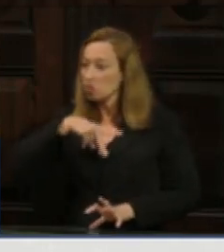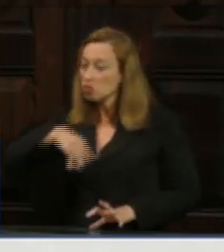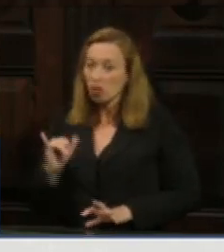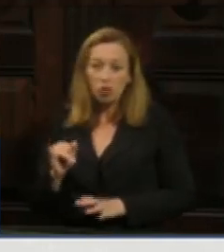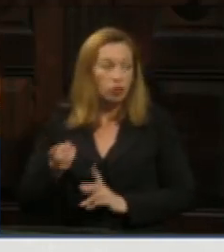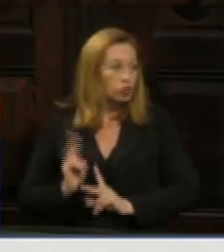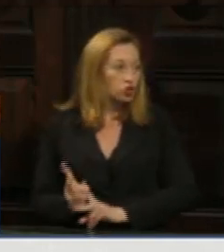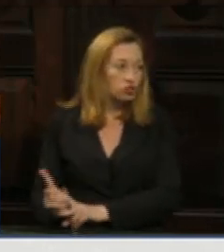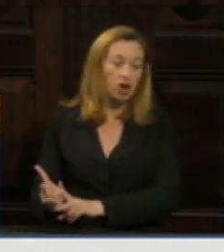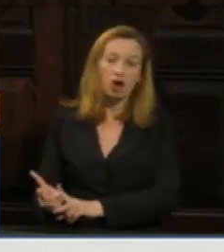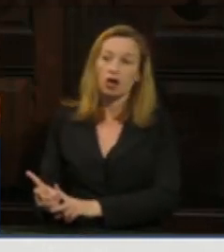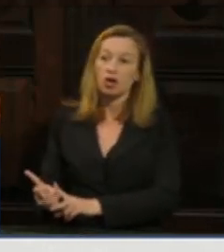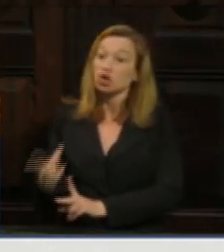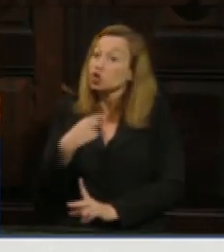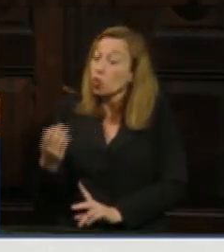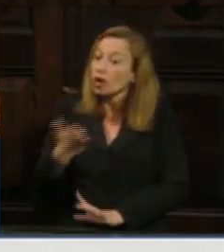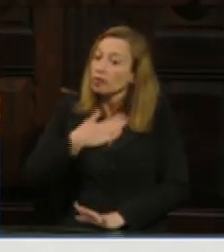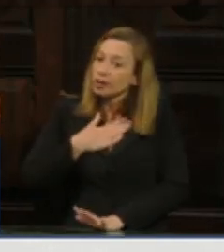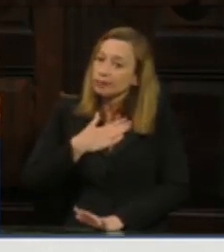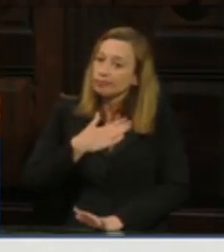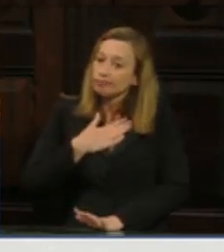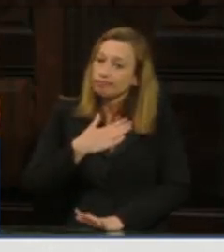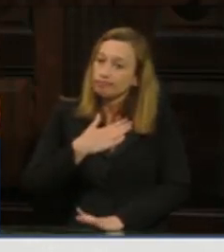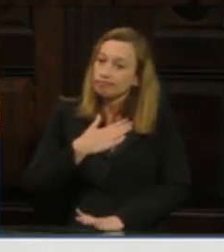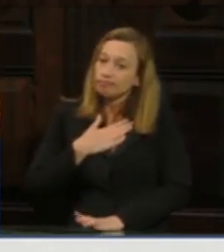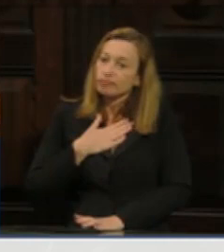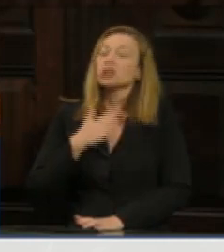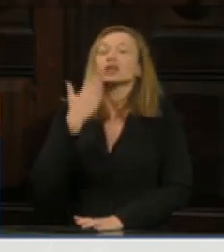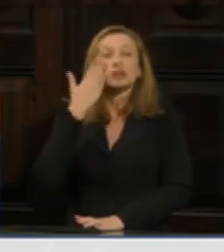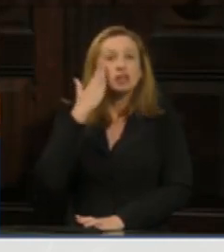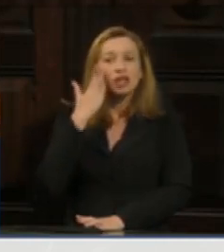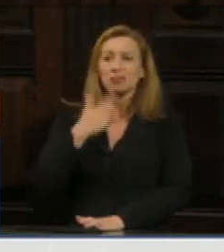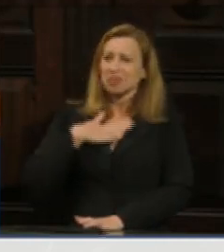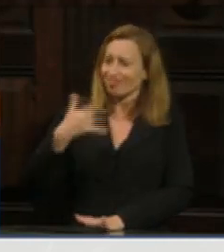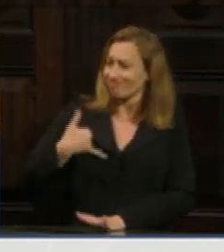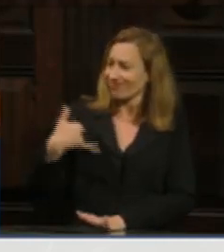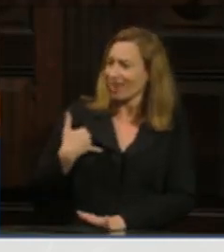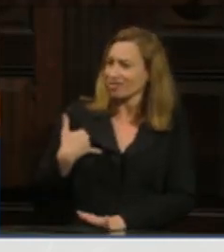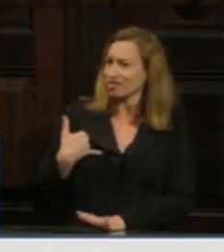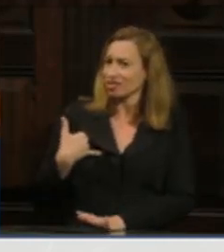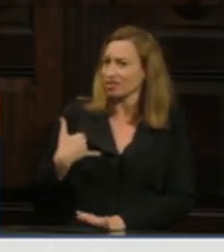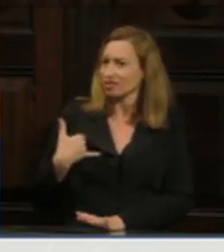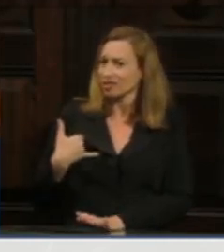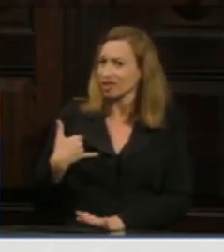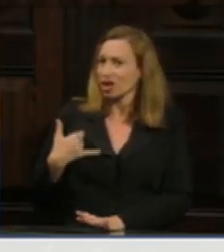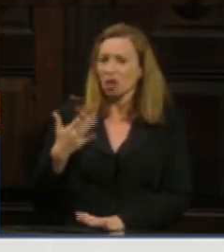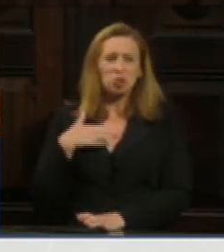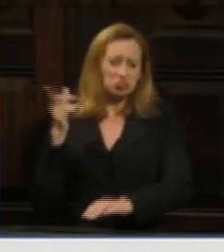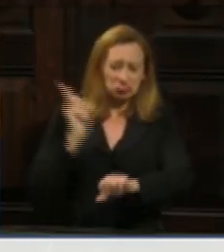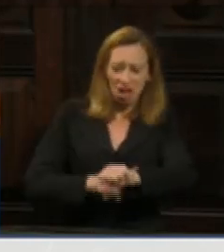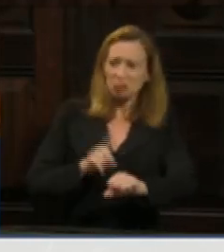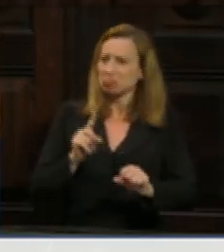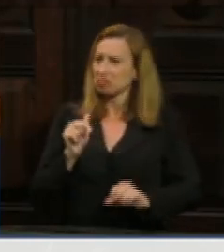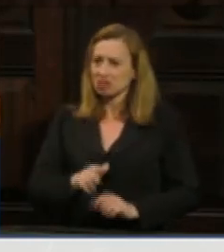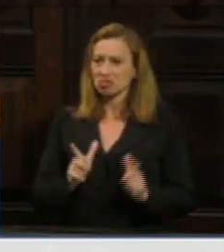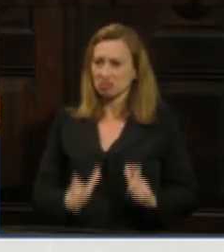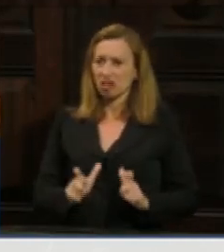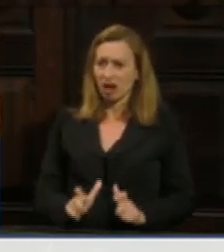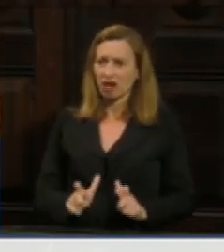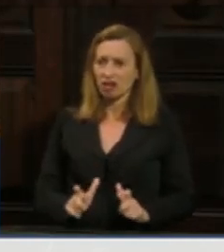Então, entendendo que é necessário fazer justiça e